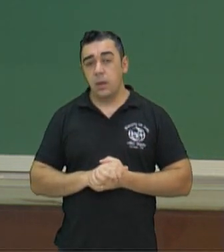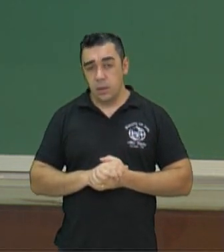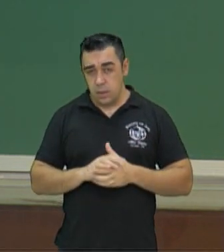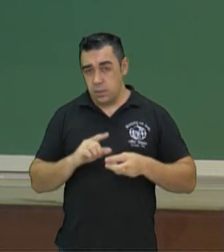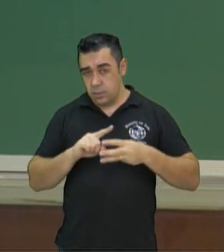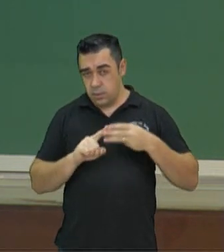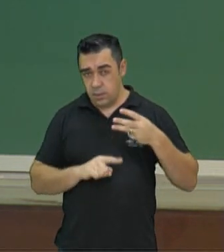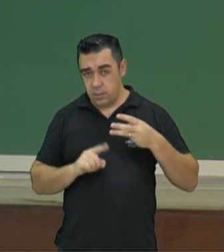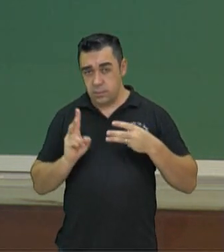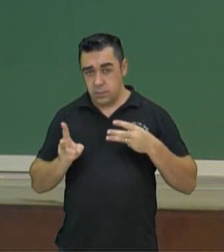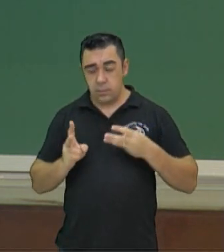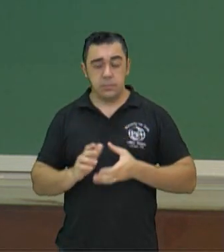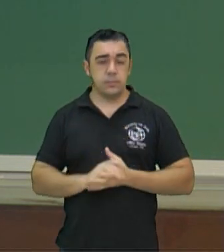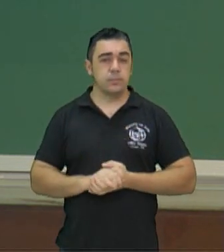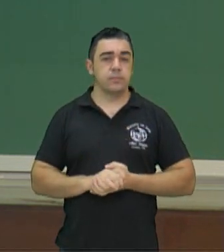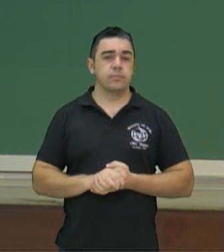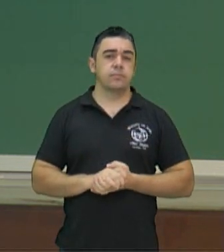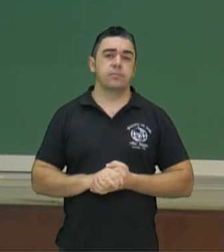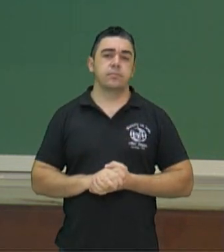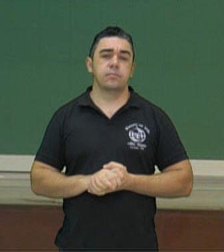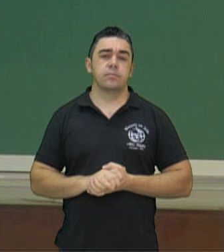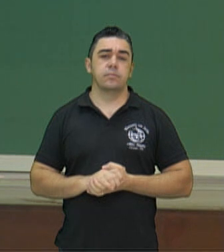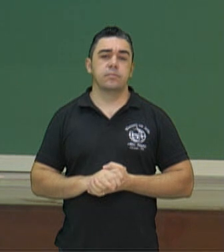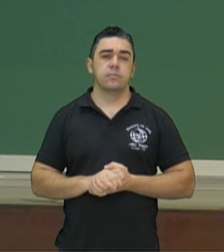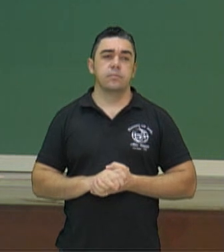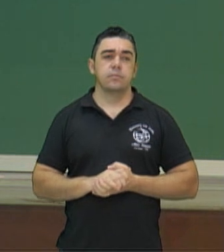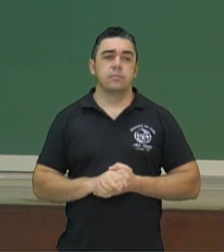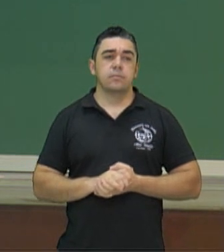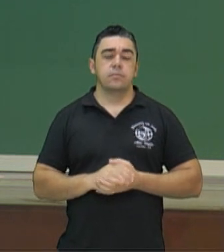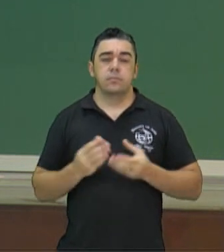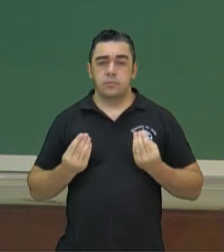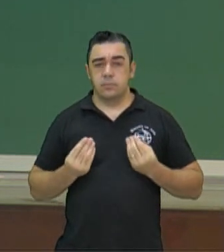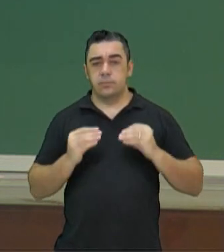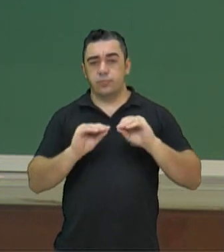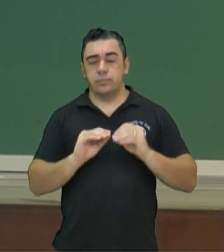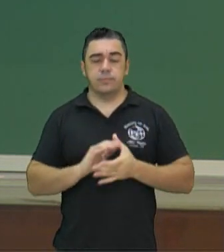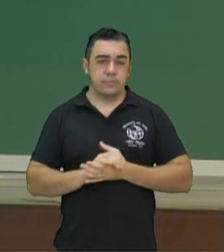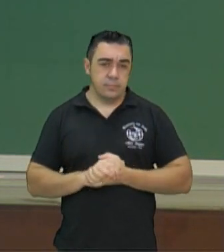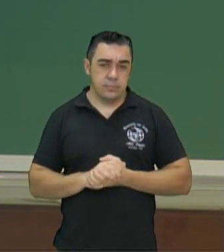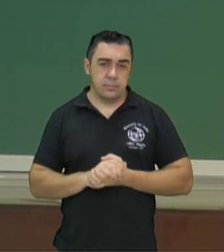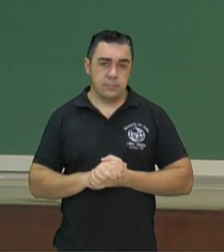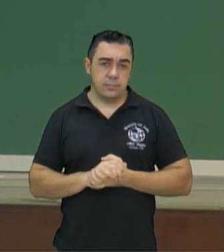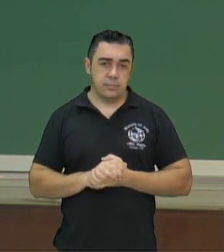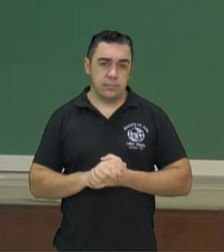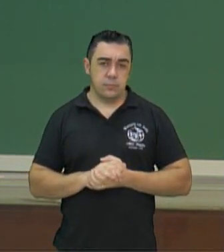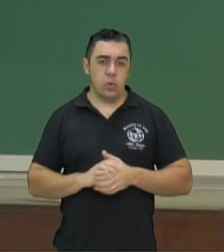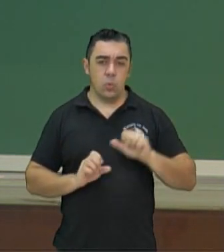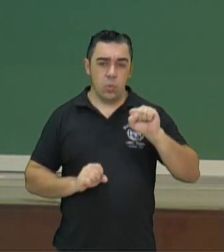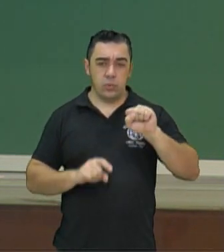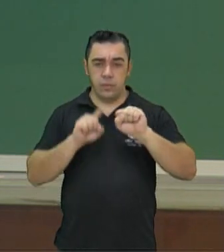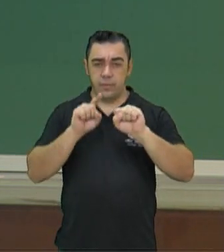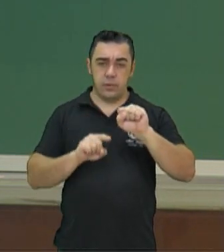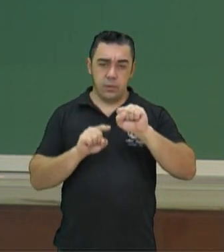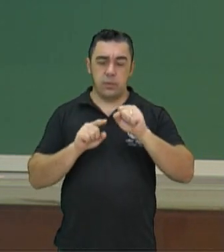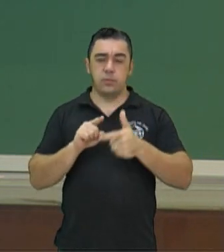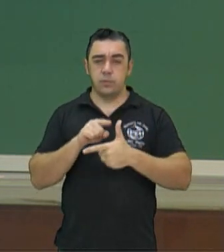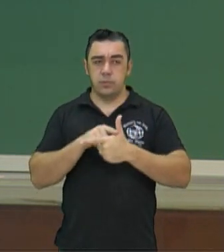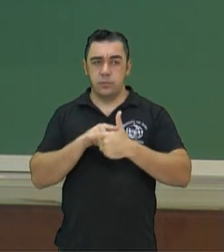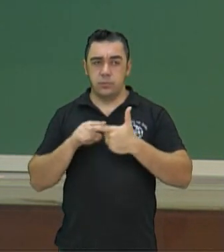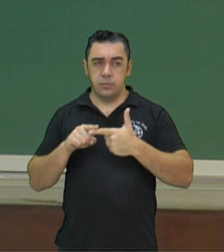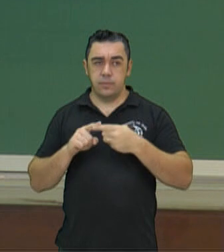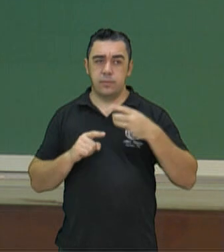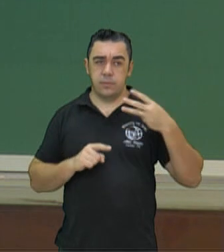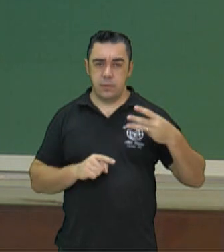3 bolas. Então, vamos colocar na nossa fórmula 8 fatorial dividido